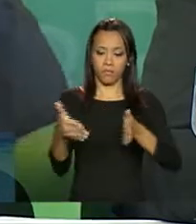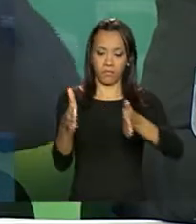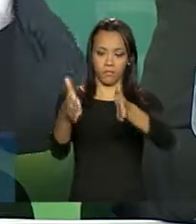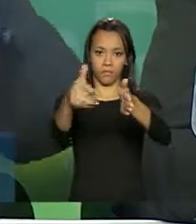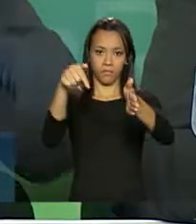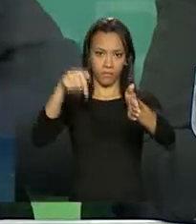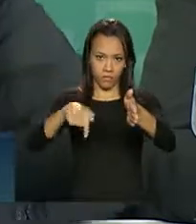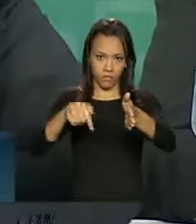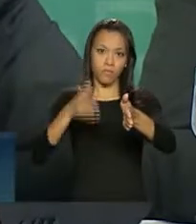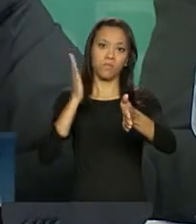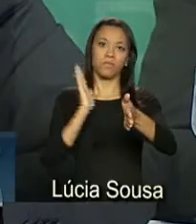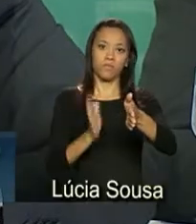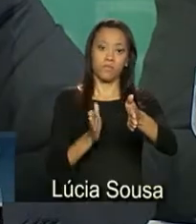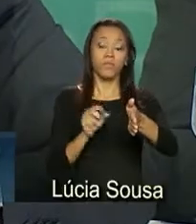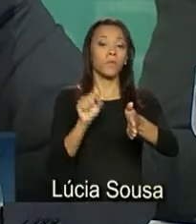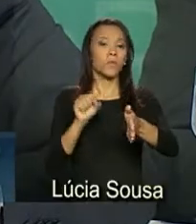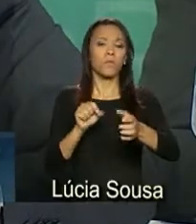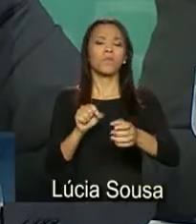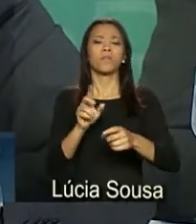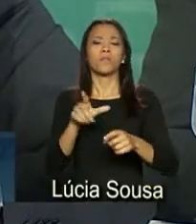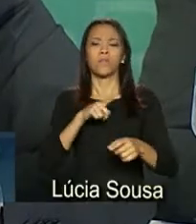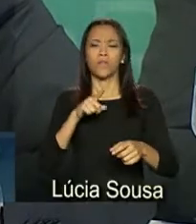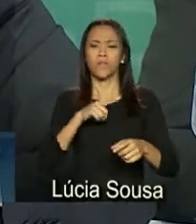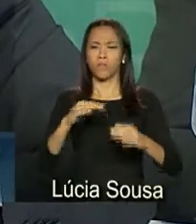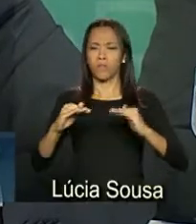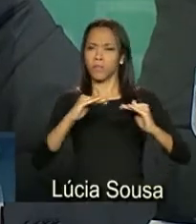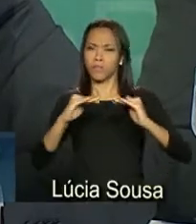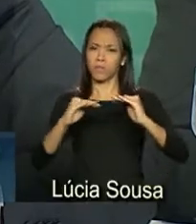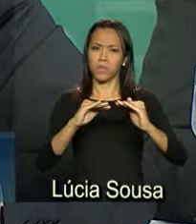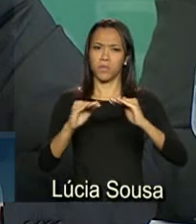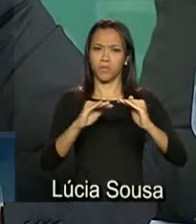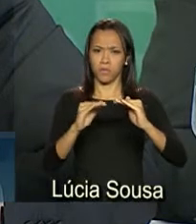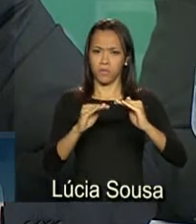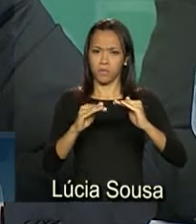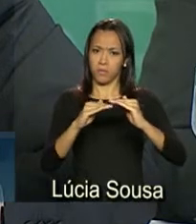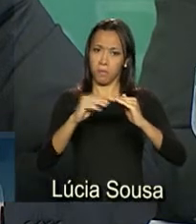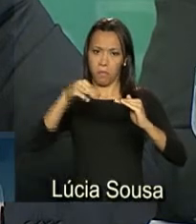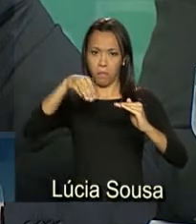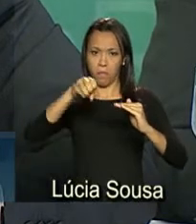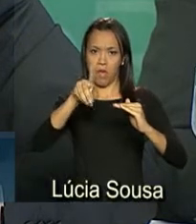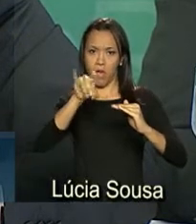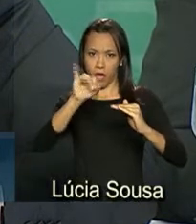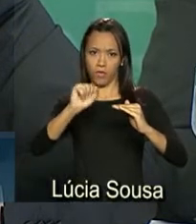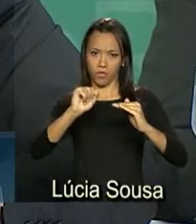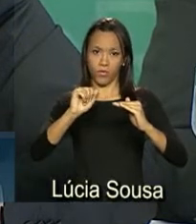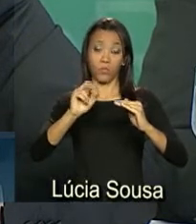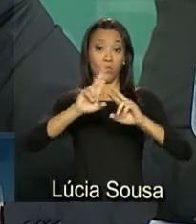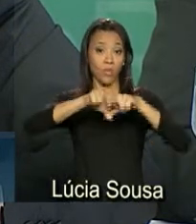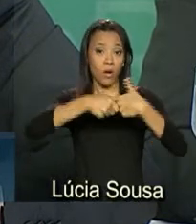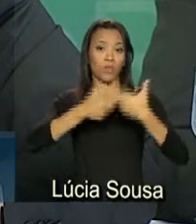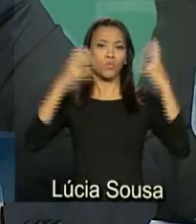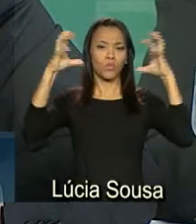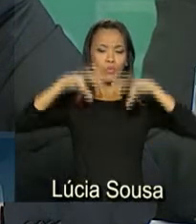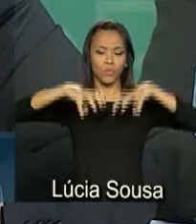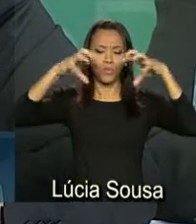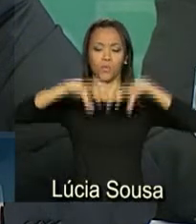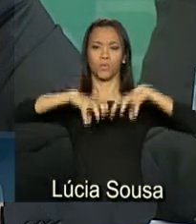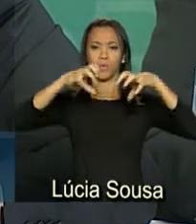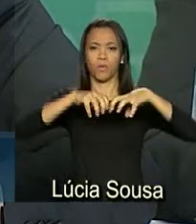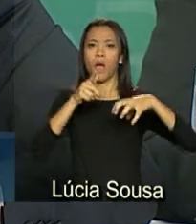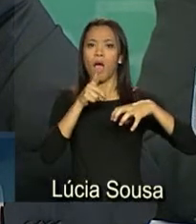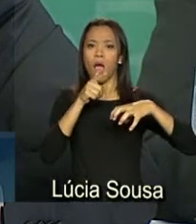houve uma estabelecimento de um valor médio inferior mais médio com essa chuva tá